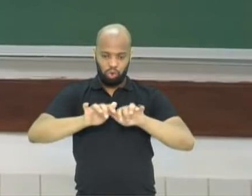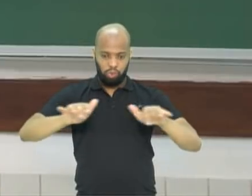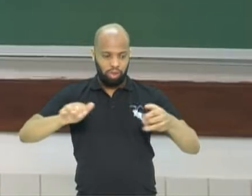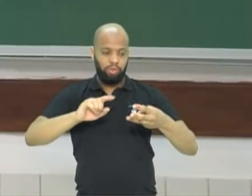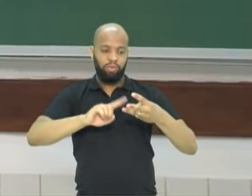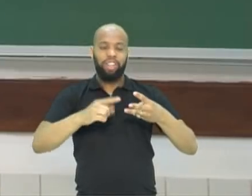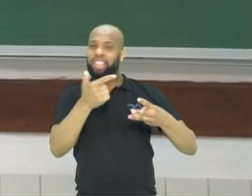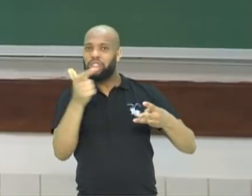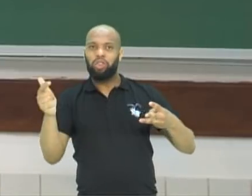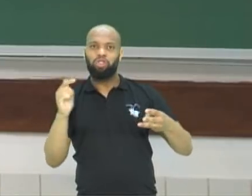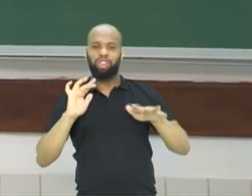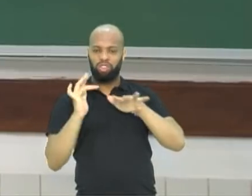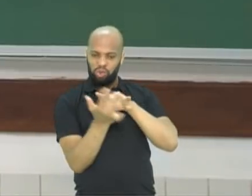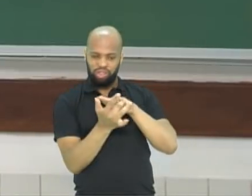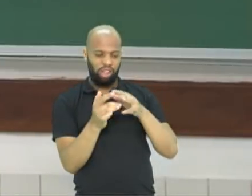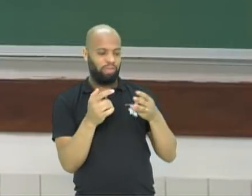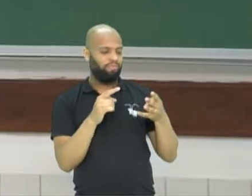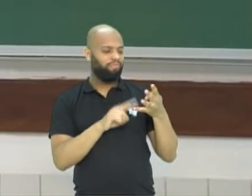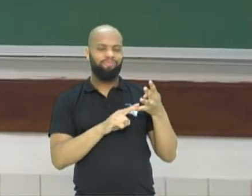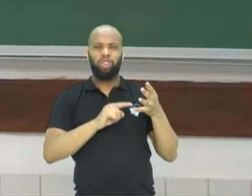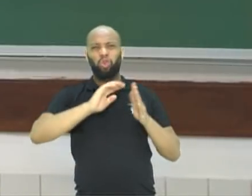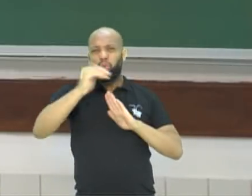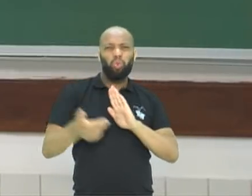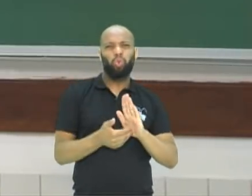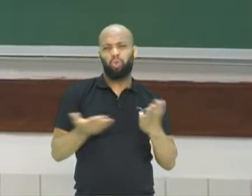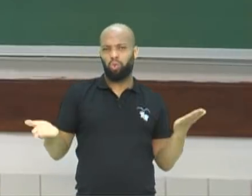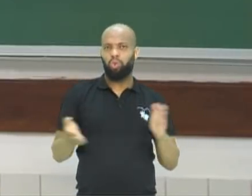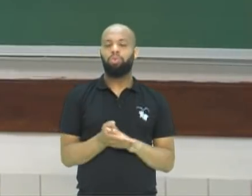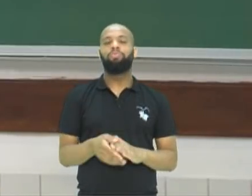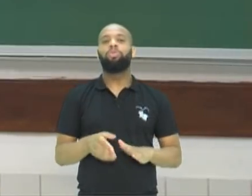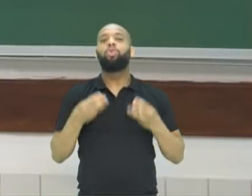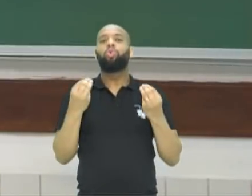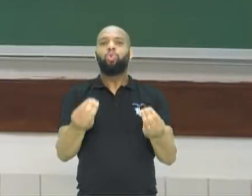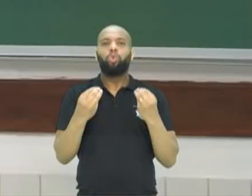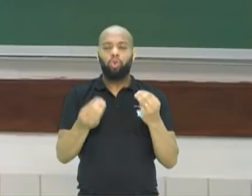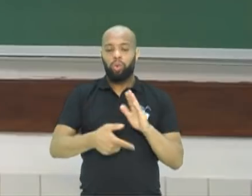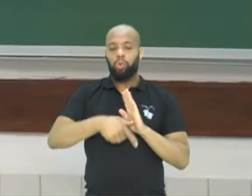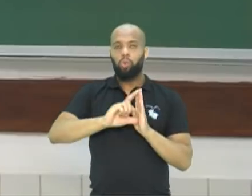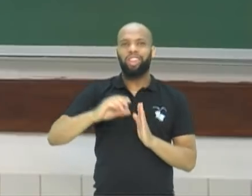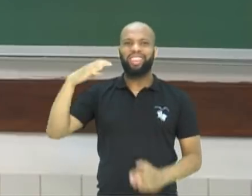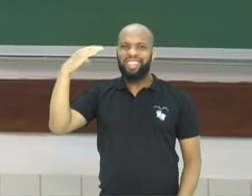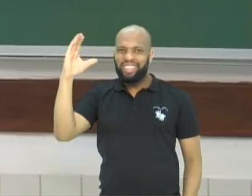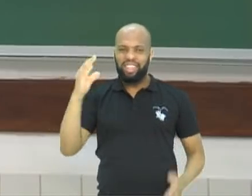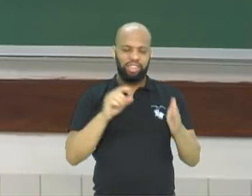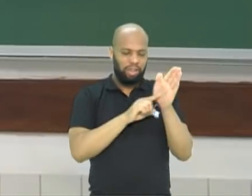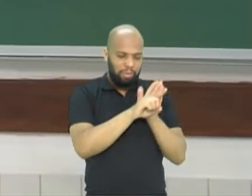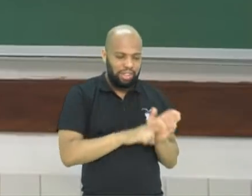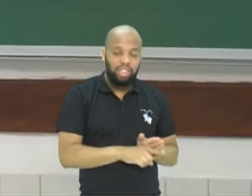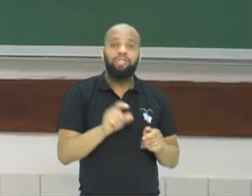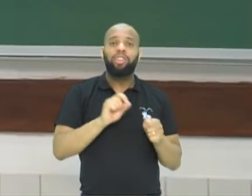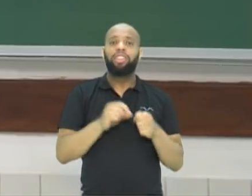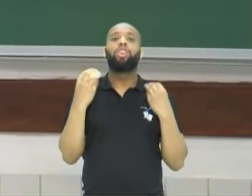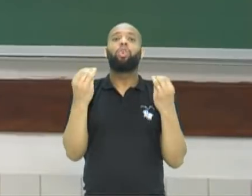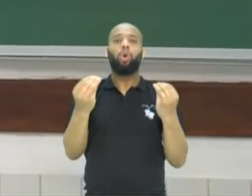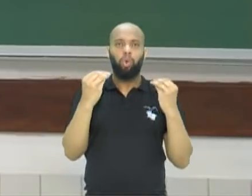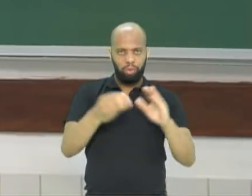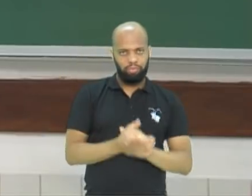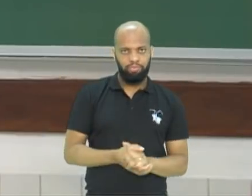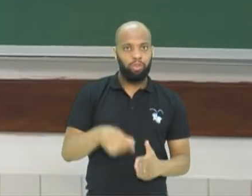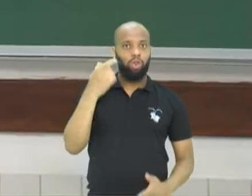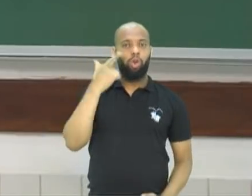computadores, redes sociais e tudo isso que nós temos hoje, como é que os cientistas, os pesquisadores, faziam